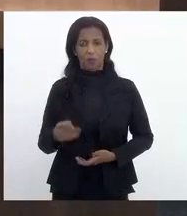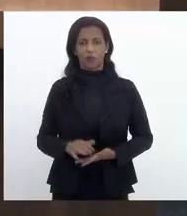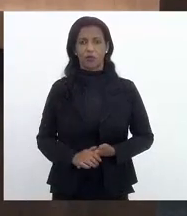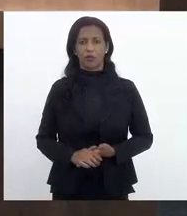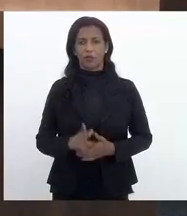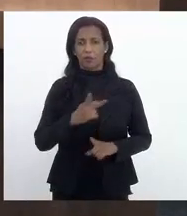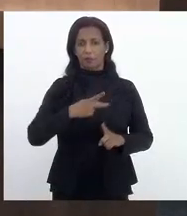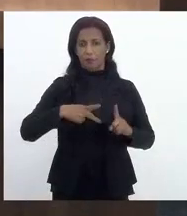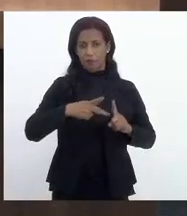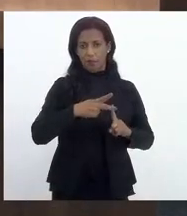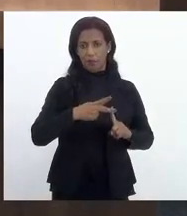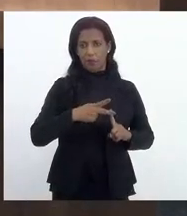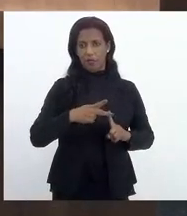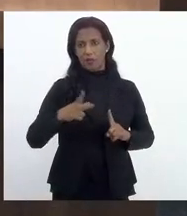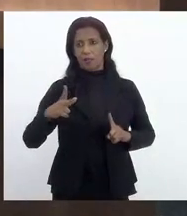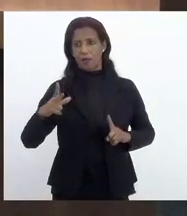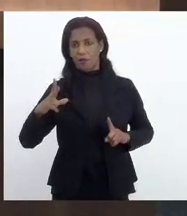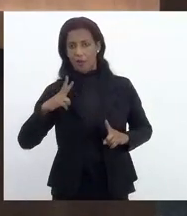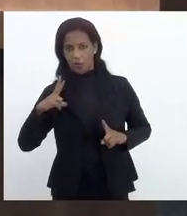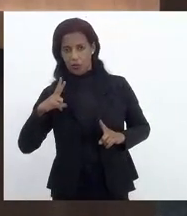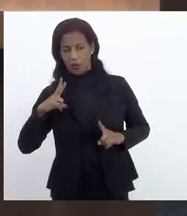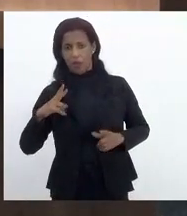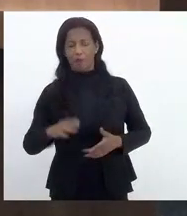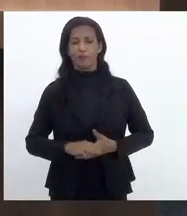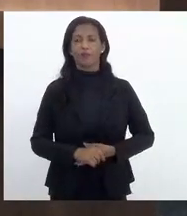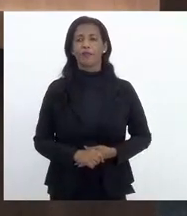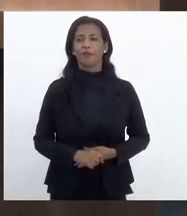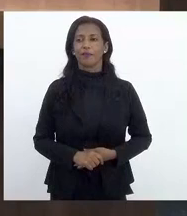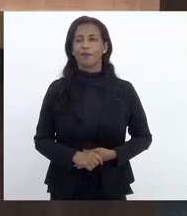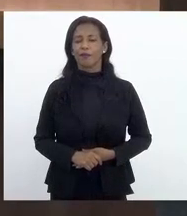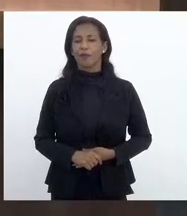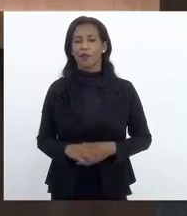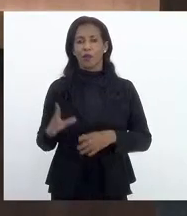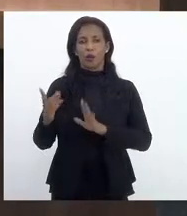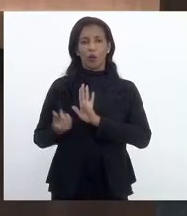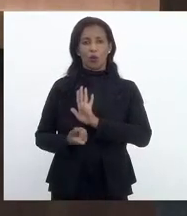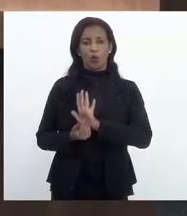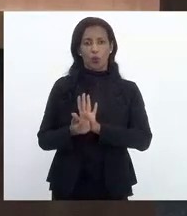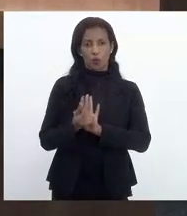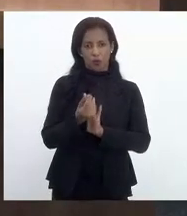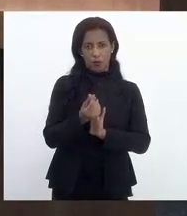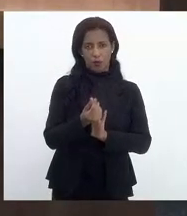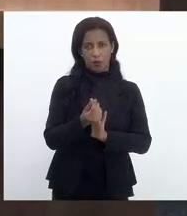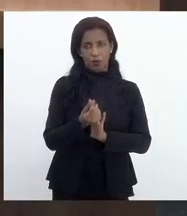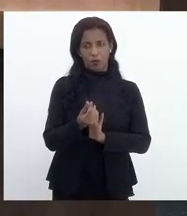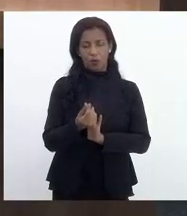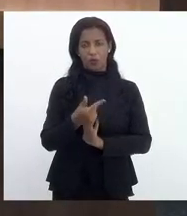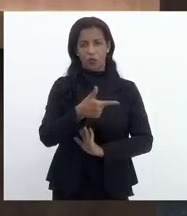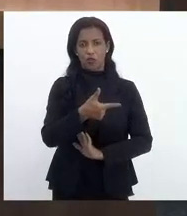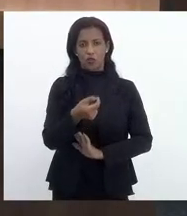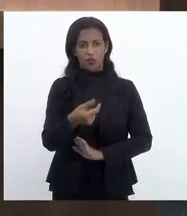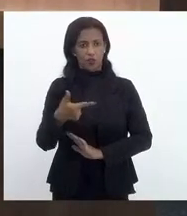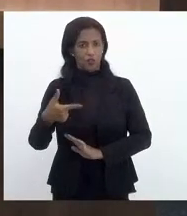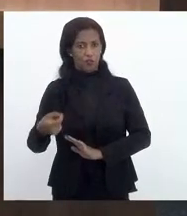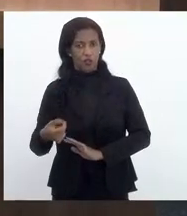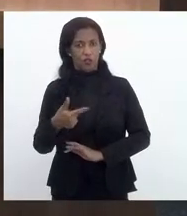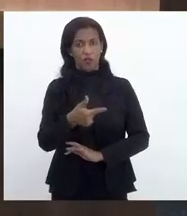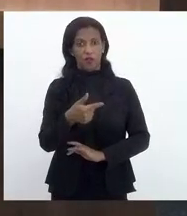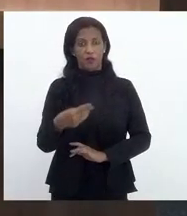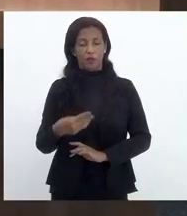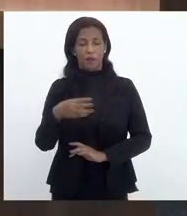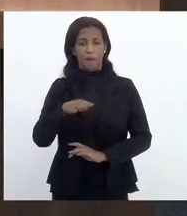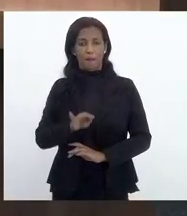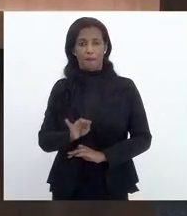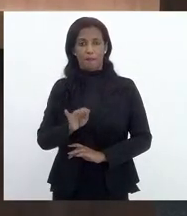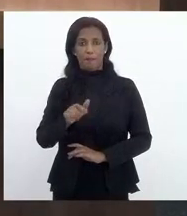previdência privada para concluir para concluir o orçamento da previdência de 2020 foi 23